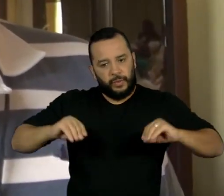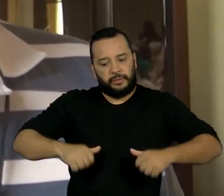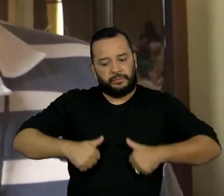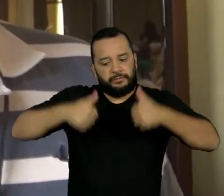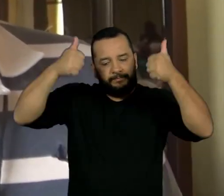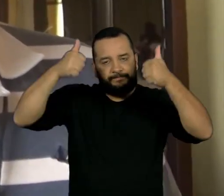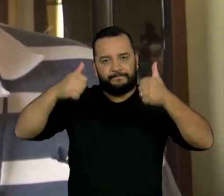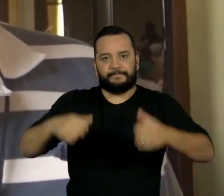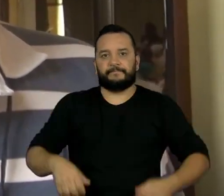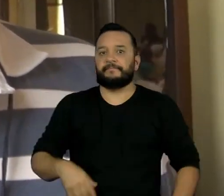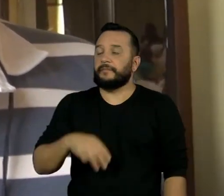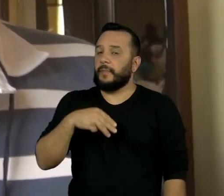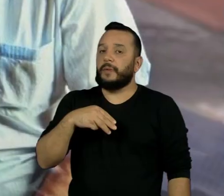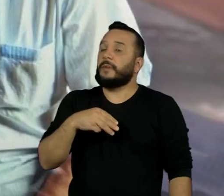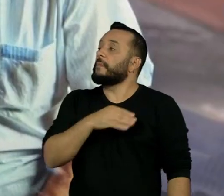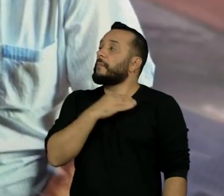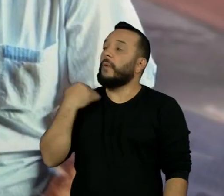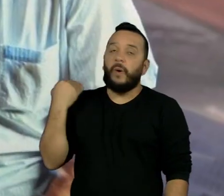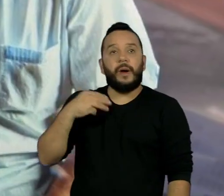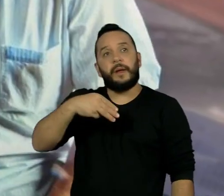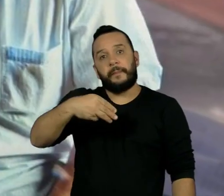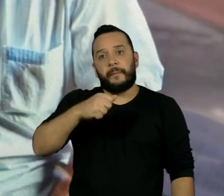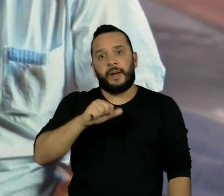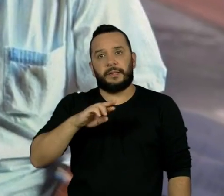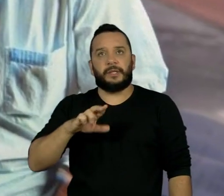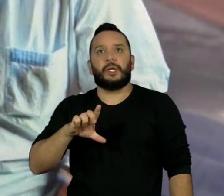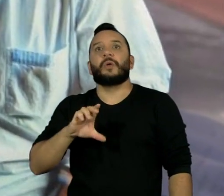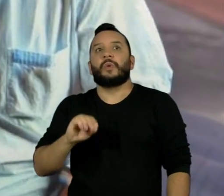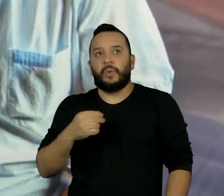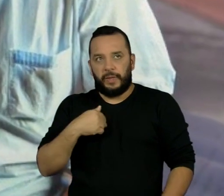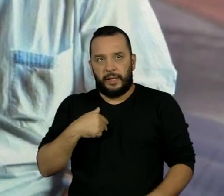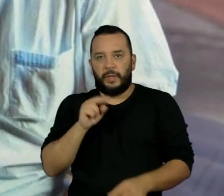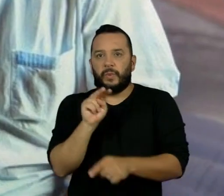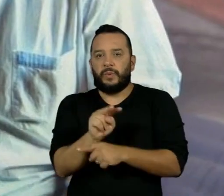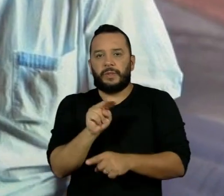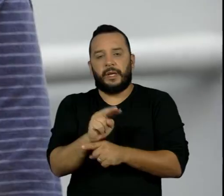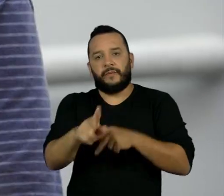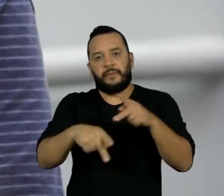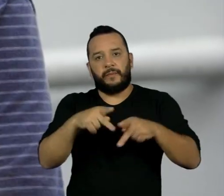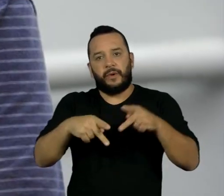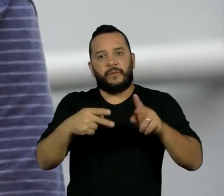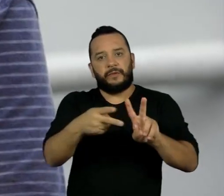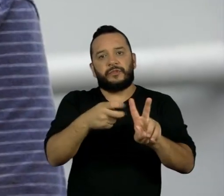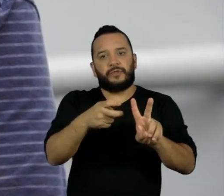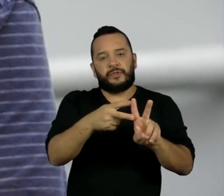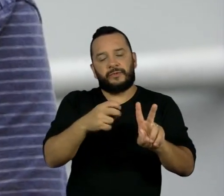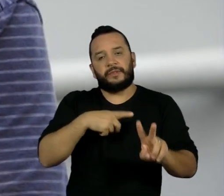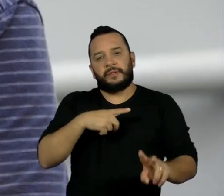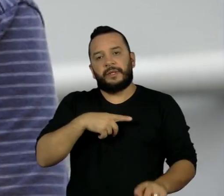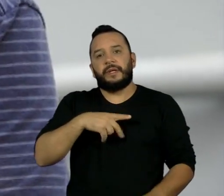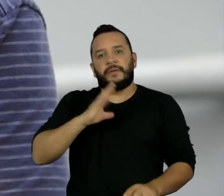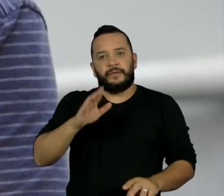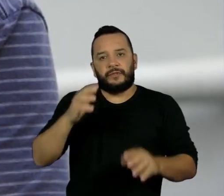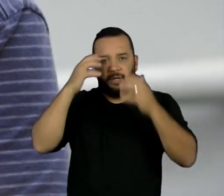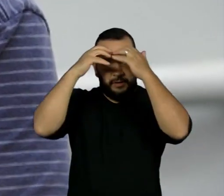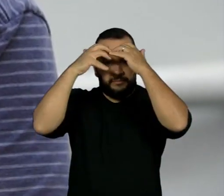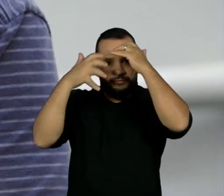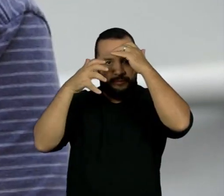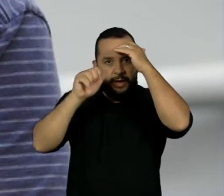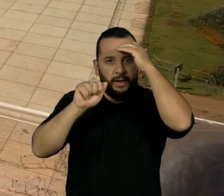que se dedicou à defesa dos povos indígenas. Ele sofreu um acidente vascular cerebral hemorrágico.